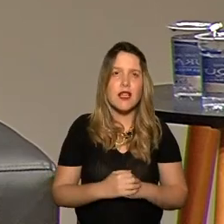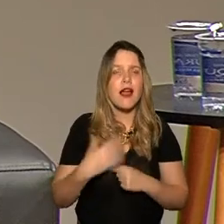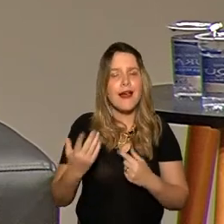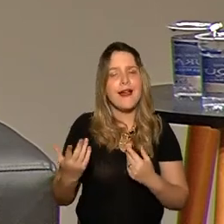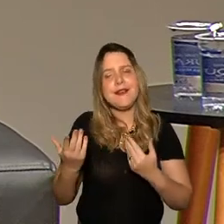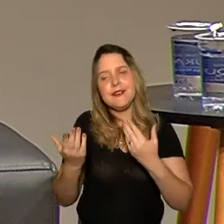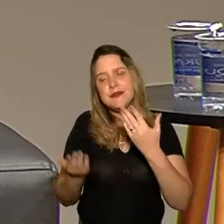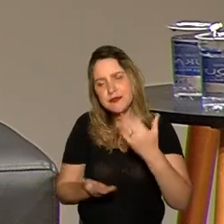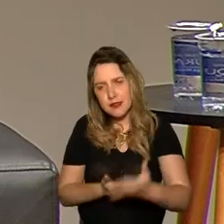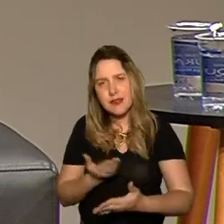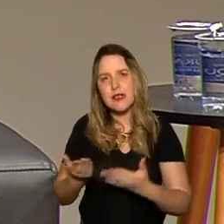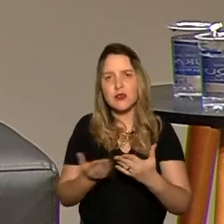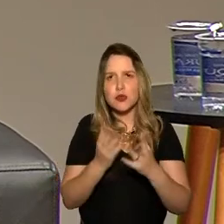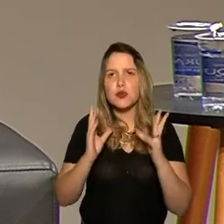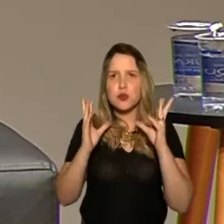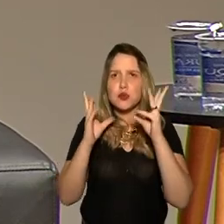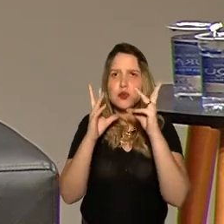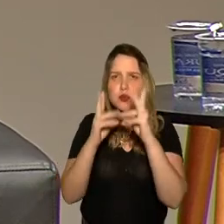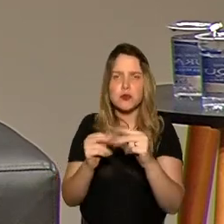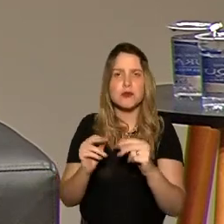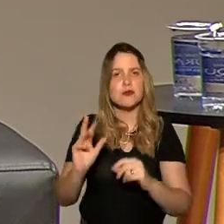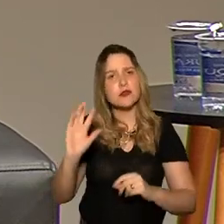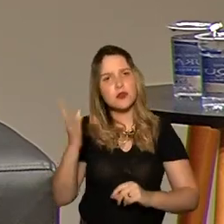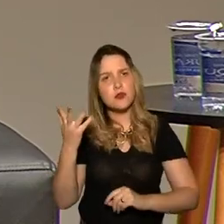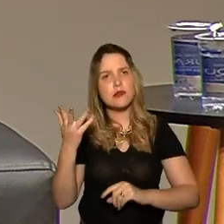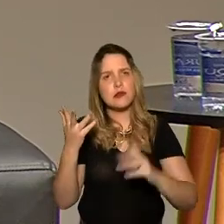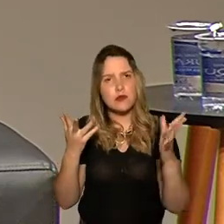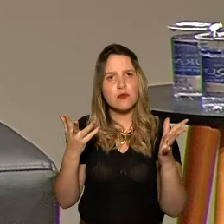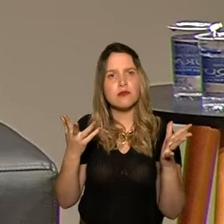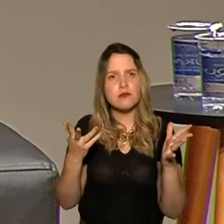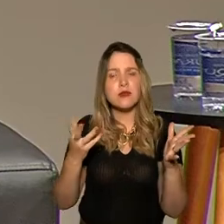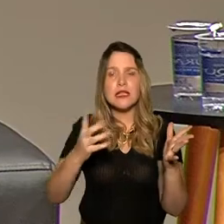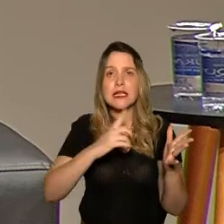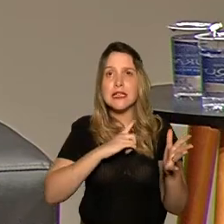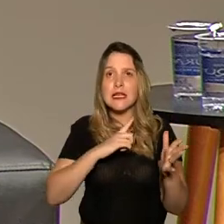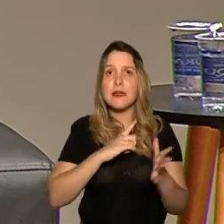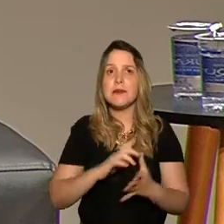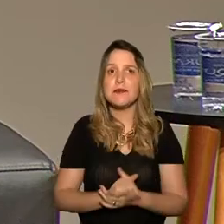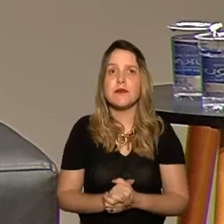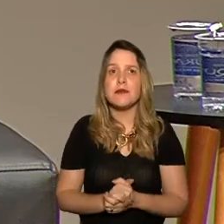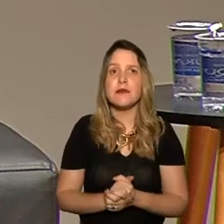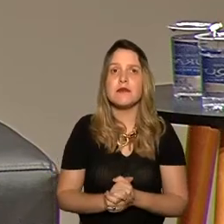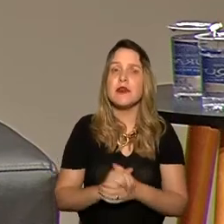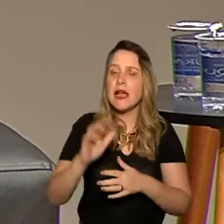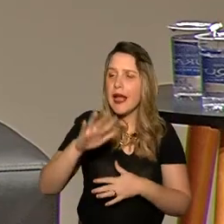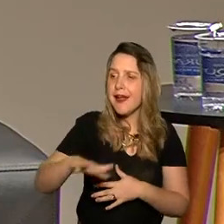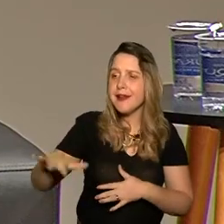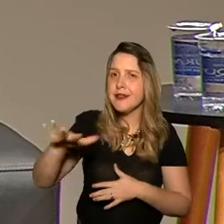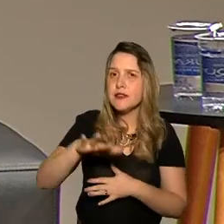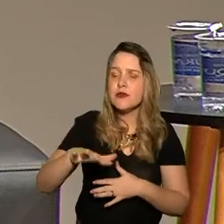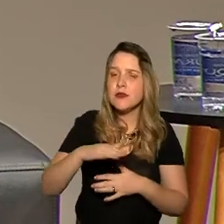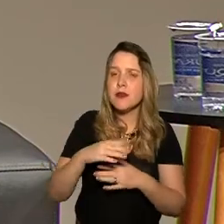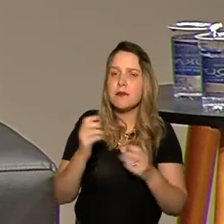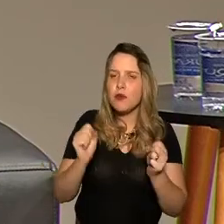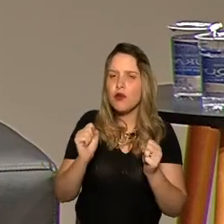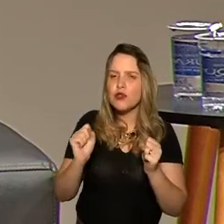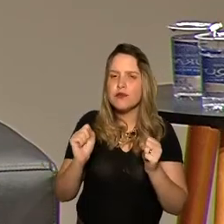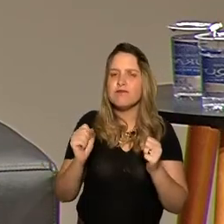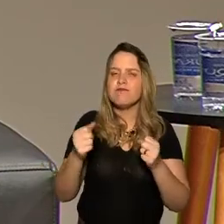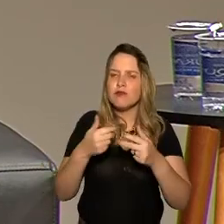é capaz de produzir condensações né sínteses habens nos afetar